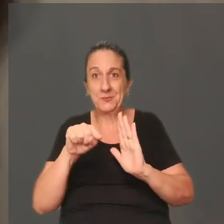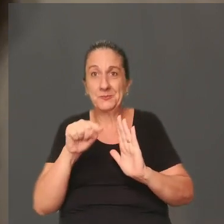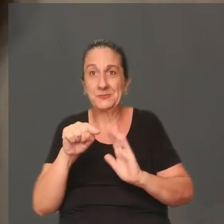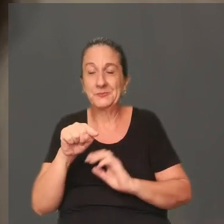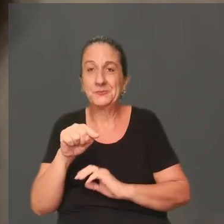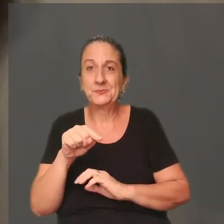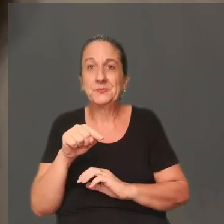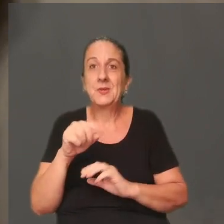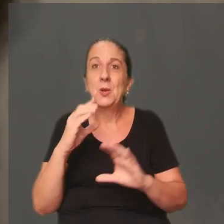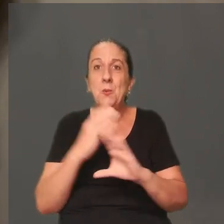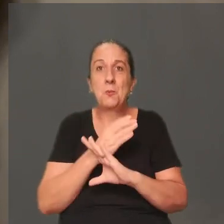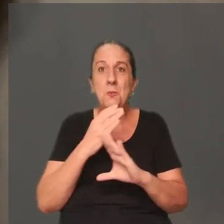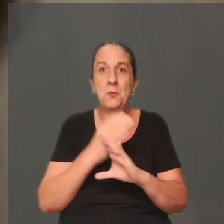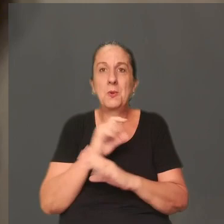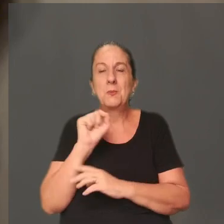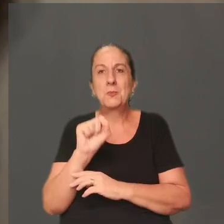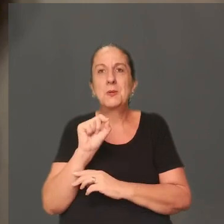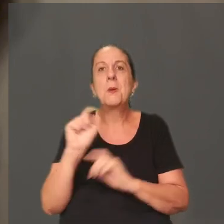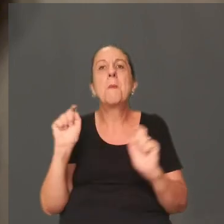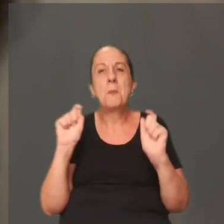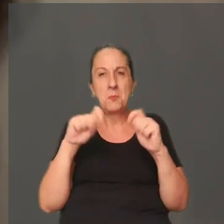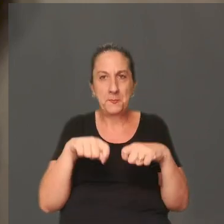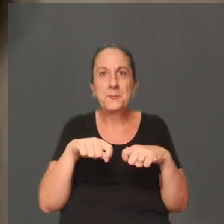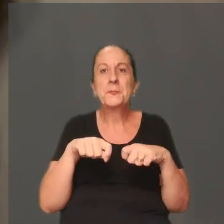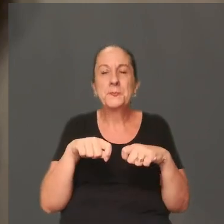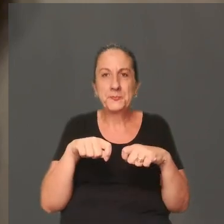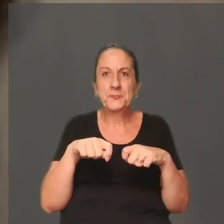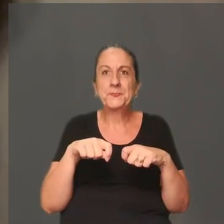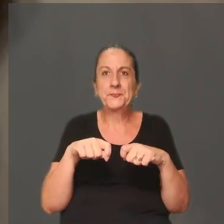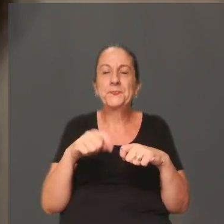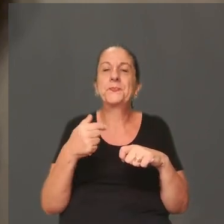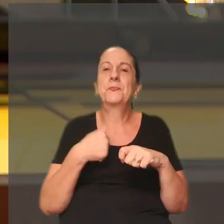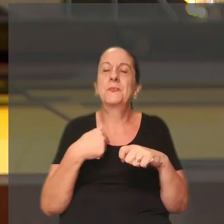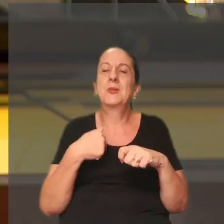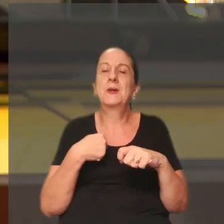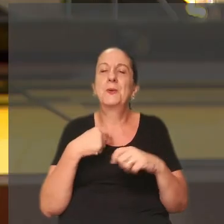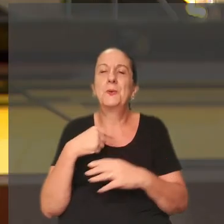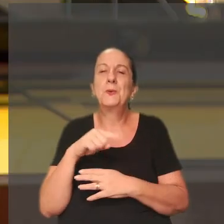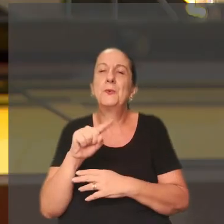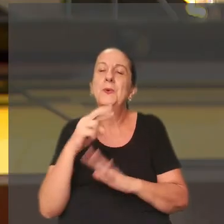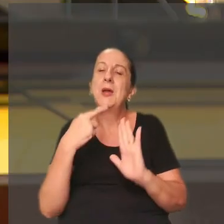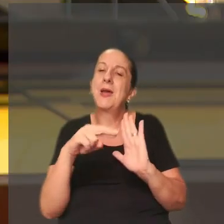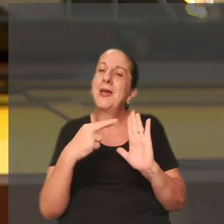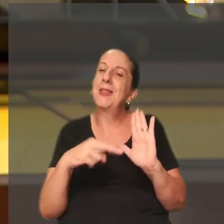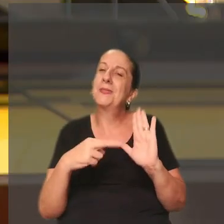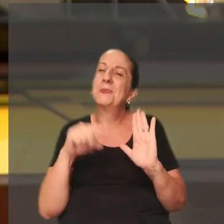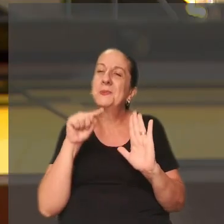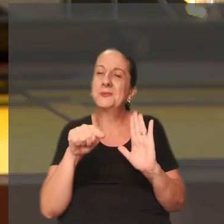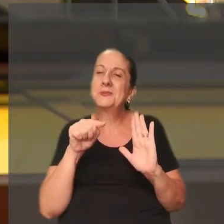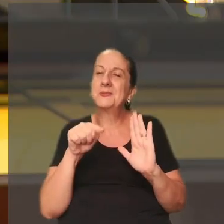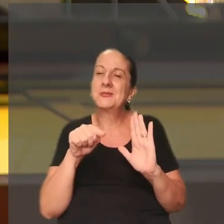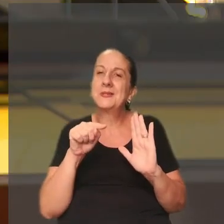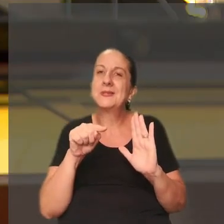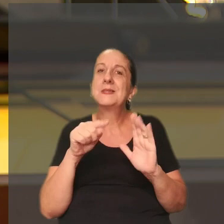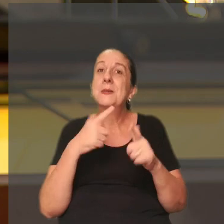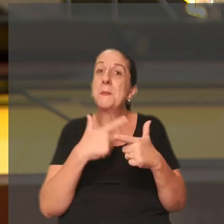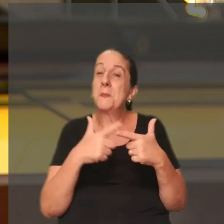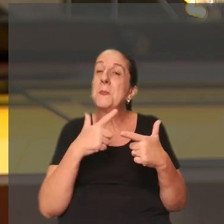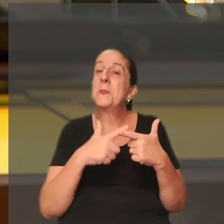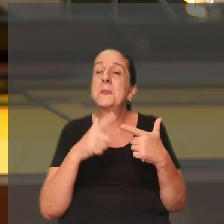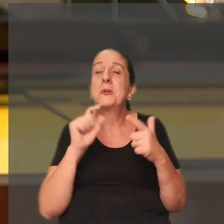relator desse caso. E concluímos pela possibilidade. Então, eu fui relator desse